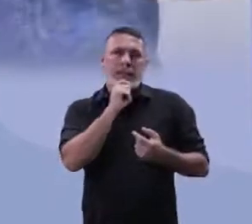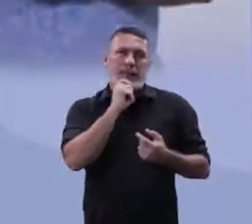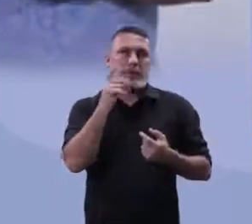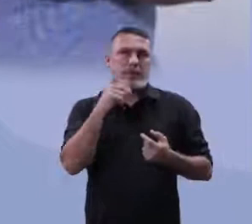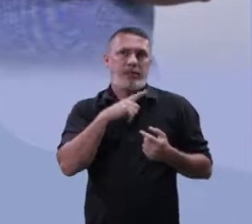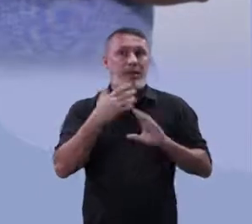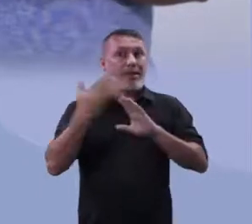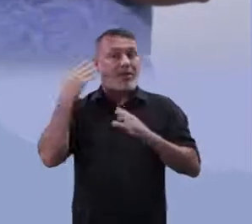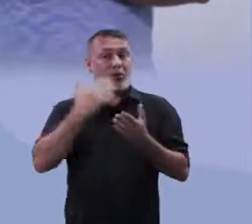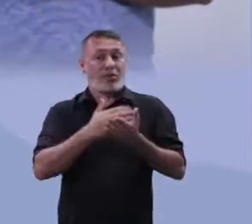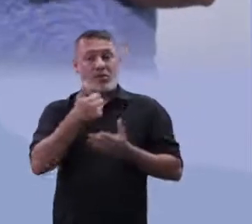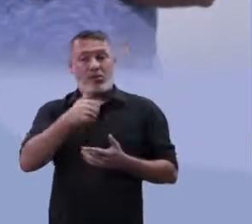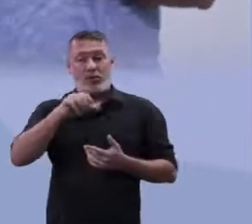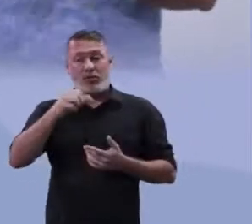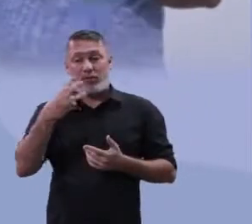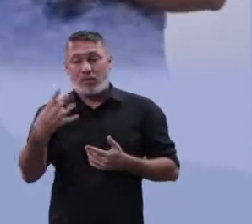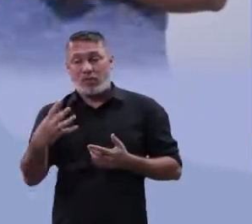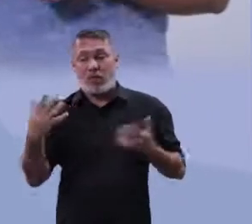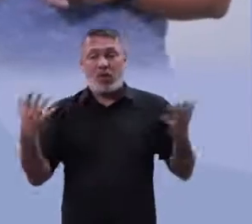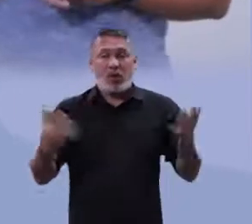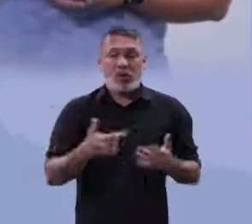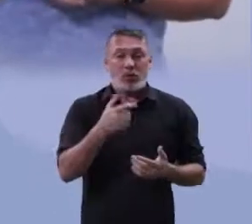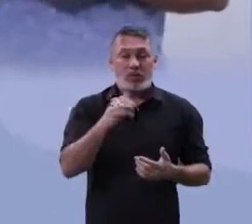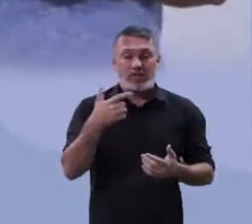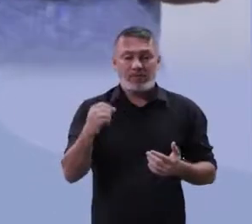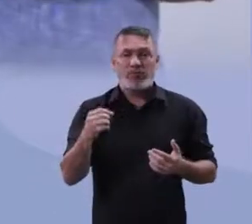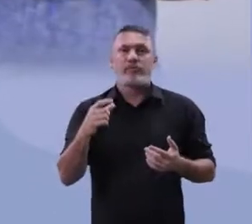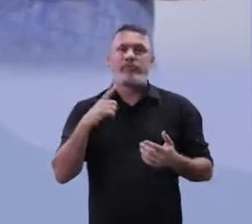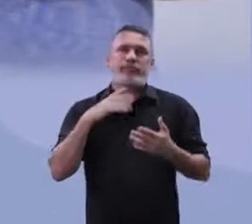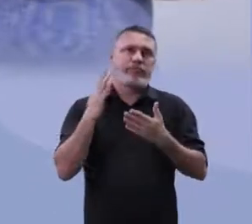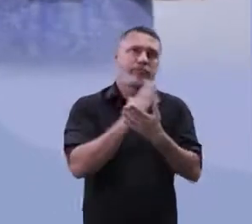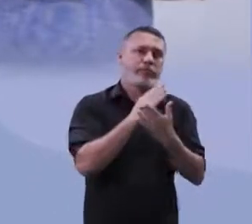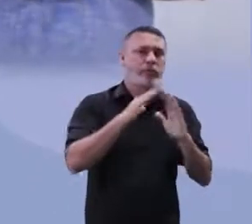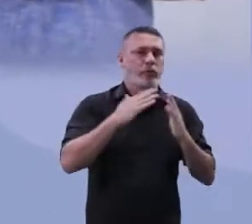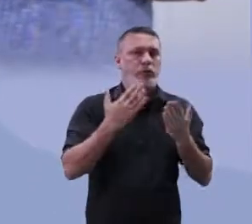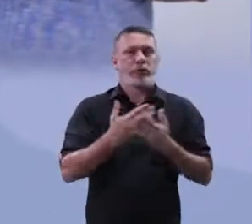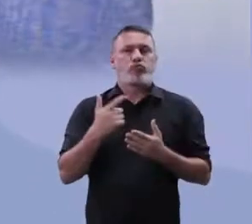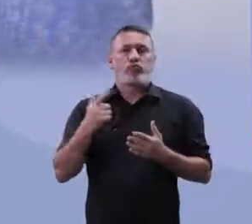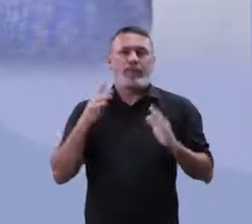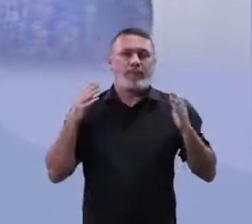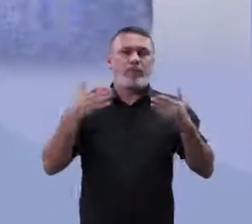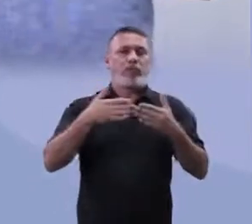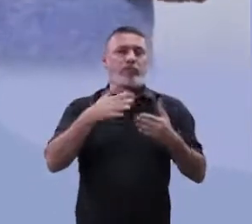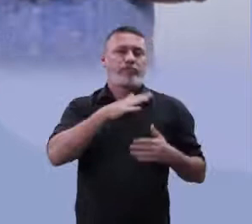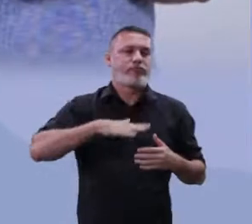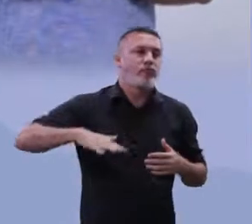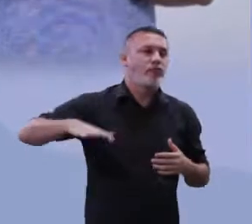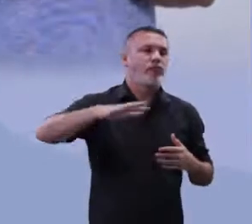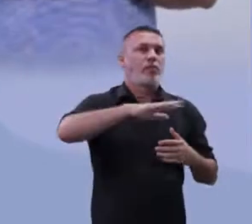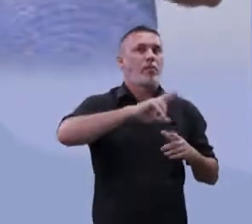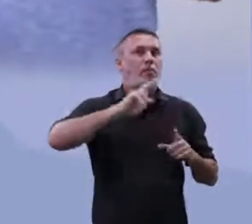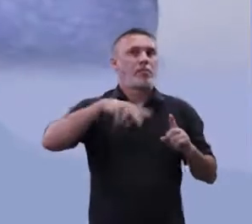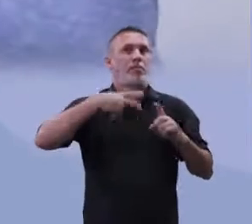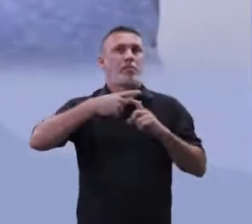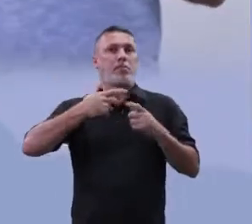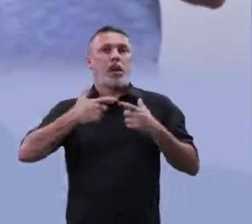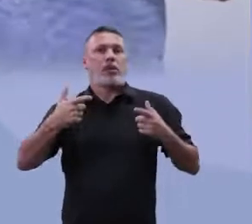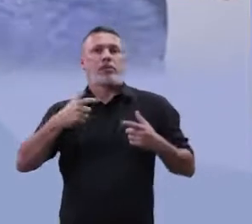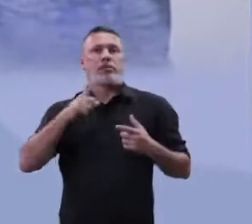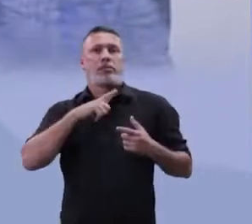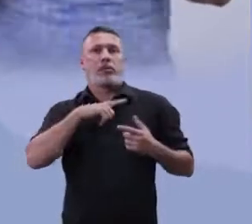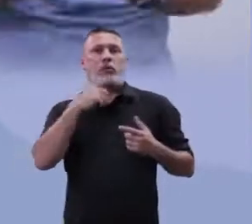apesar de começar em 1934, hoje 2020, algumas escolas ainda não trabalham com a sua totalidade, não